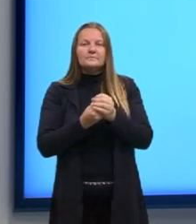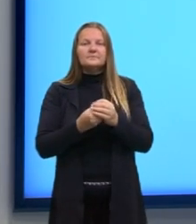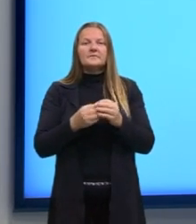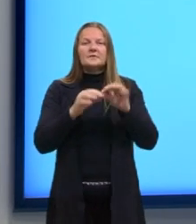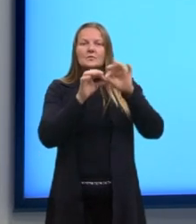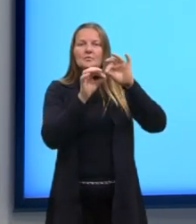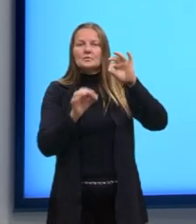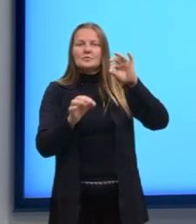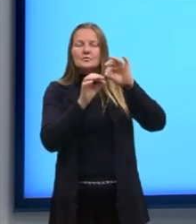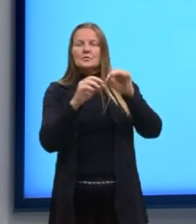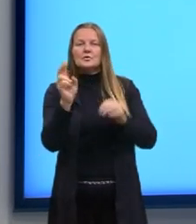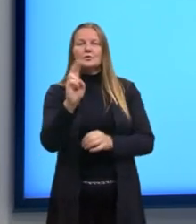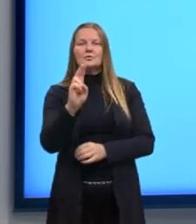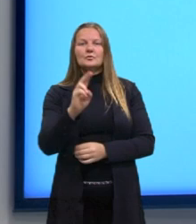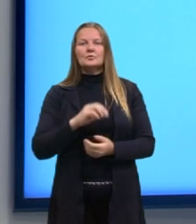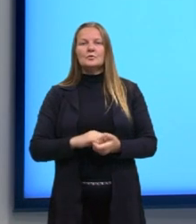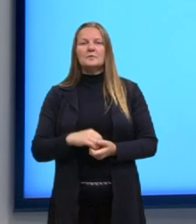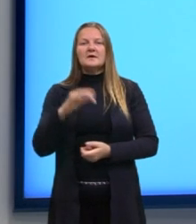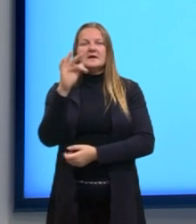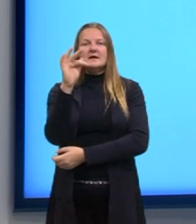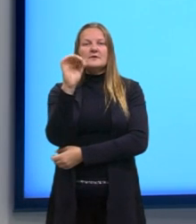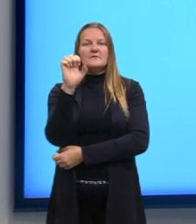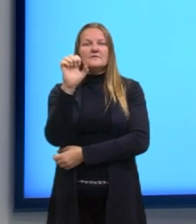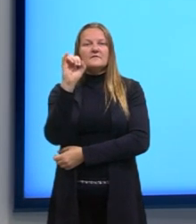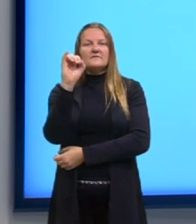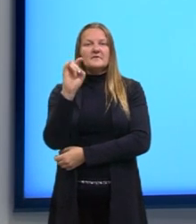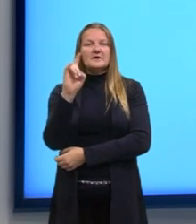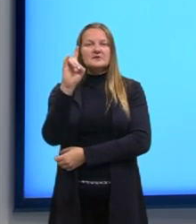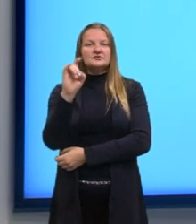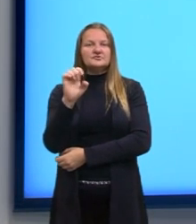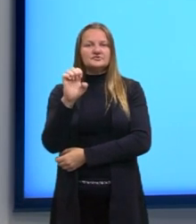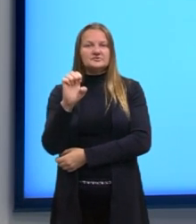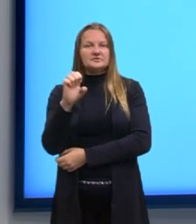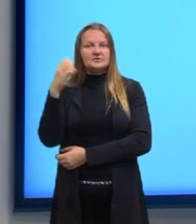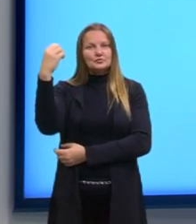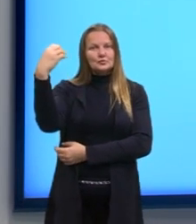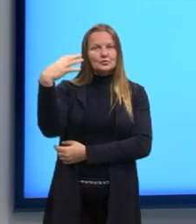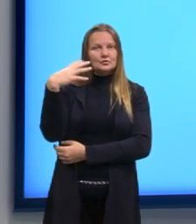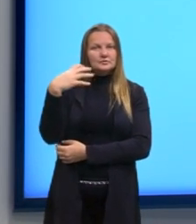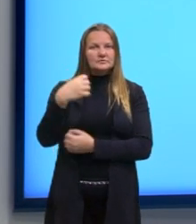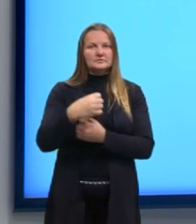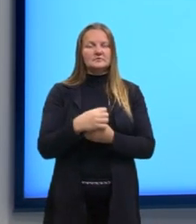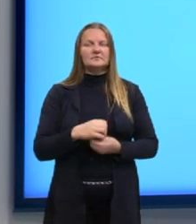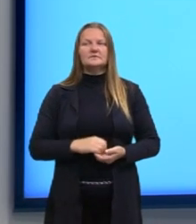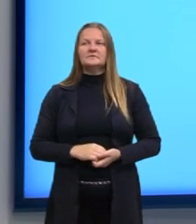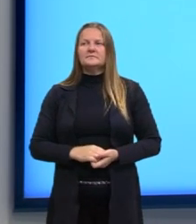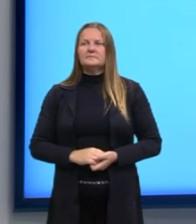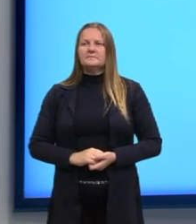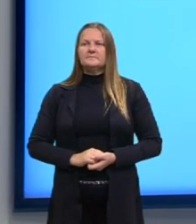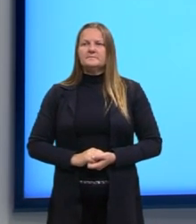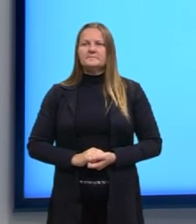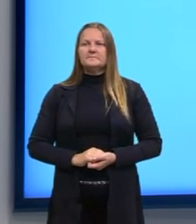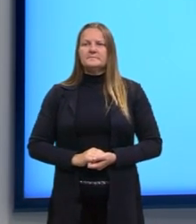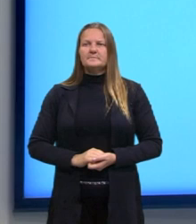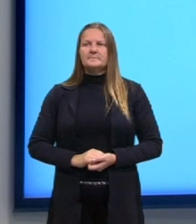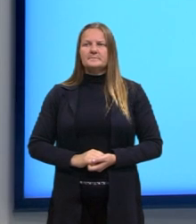raios recebe o nome de feixe de luz quando a gente tem um conjunto que é infinitamente